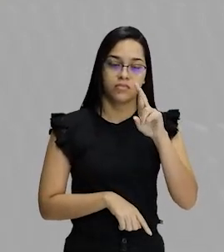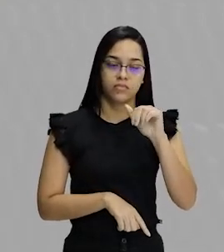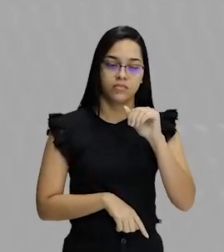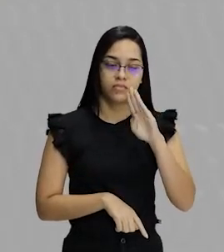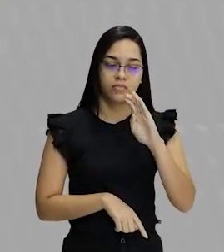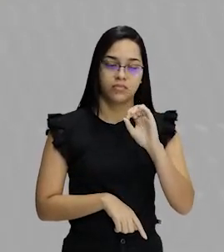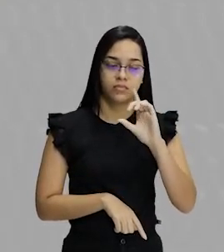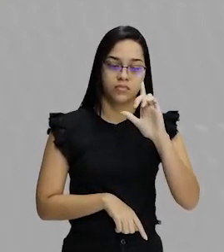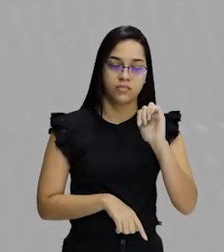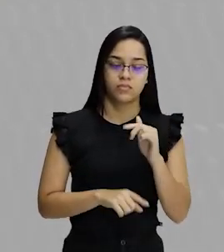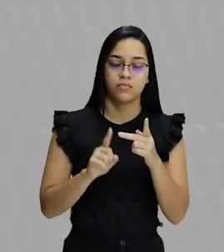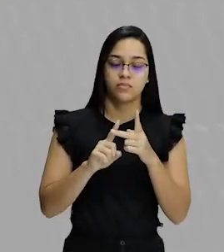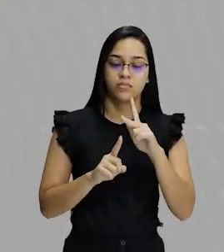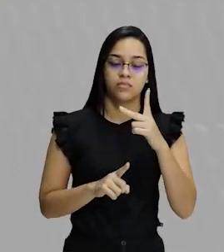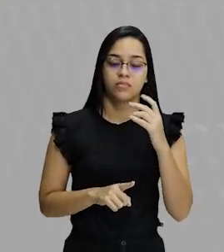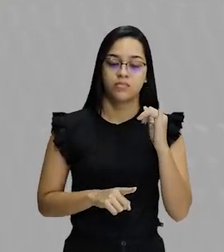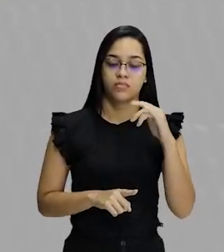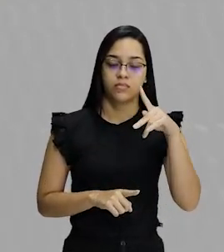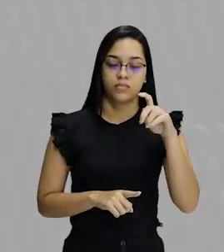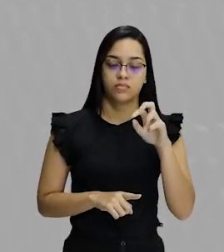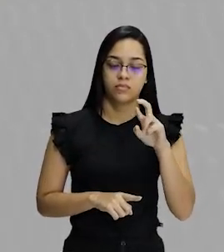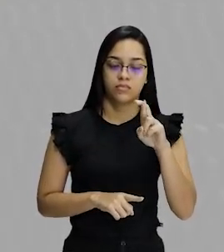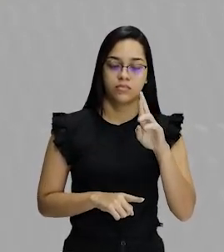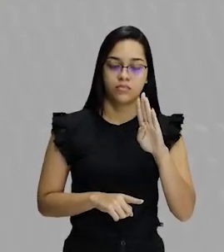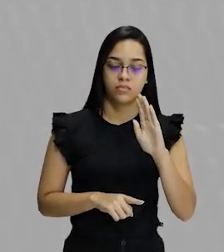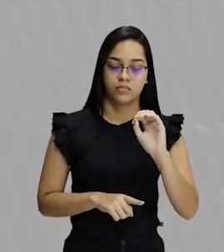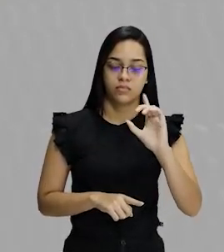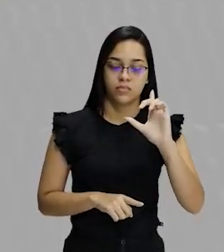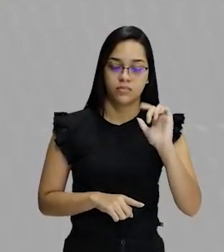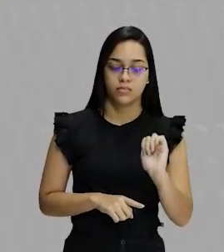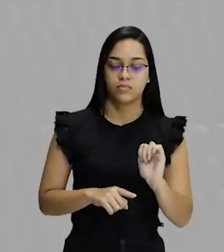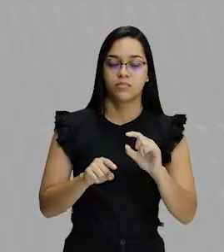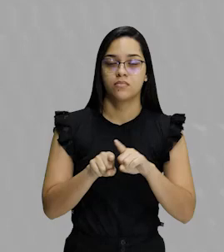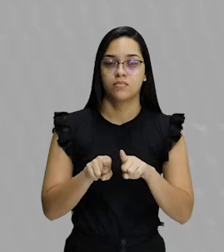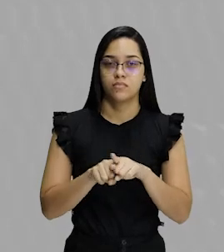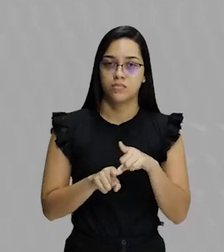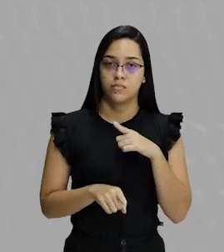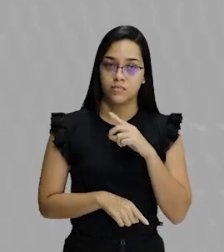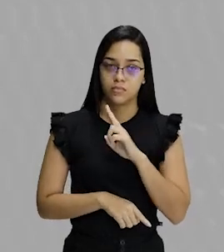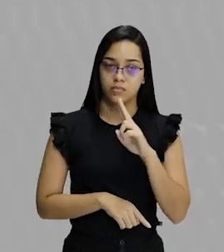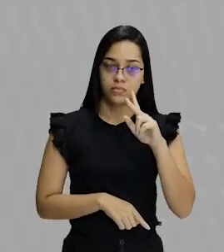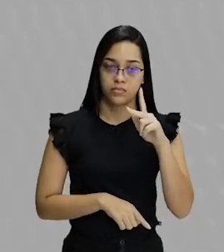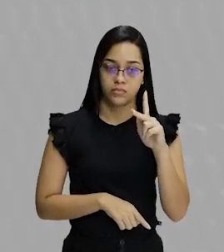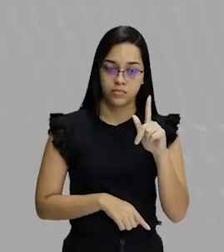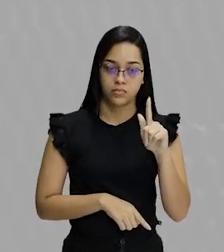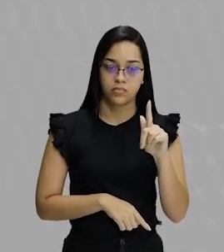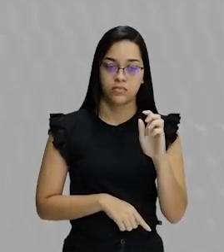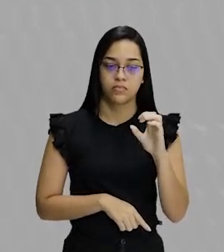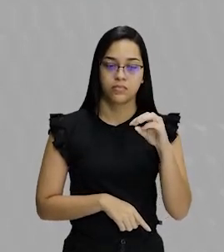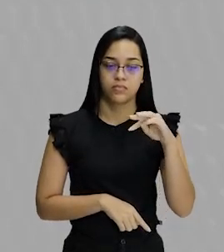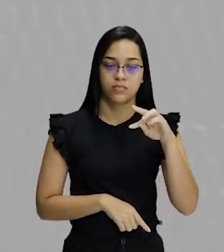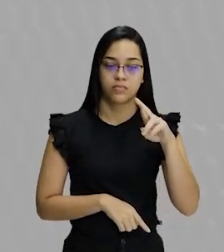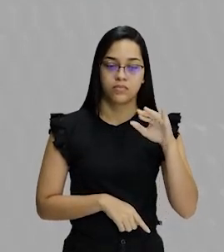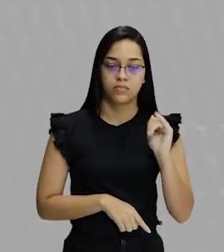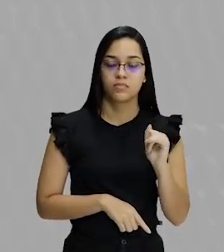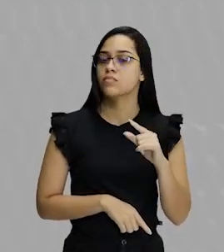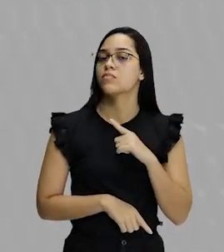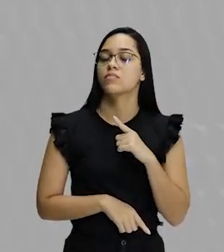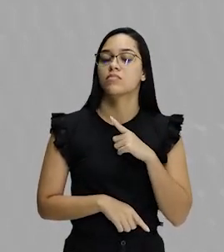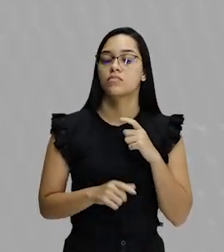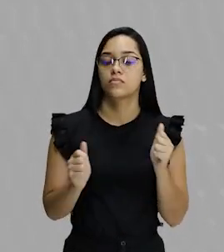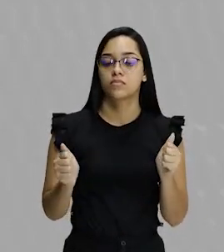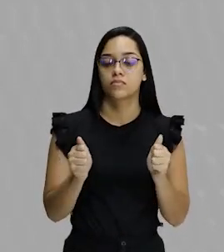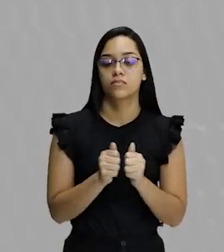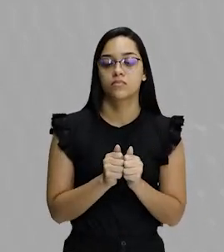só iniciando aqui essa parte, né? Esse ramo da matemática chamado de geometria analítica, né? Que é uma parte que